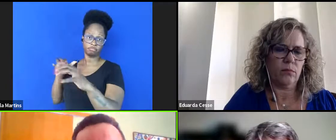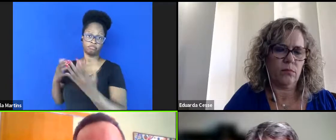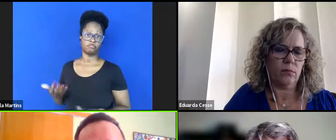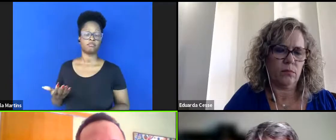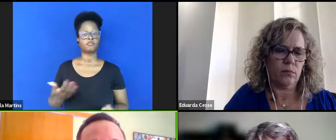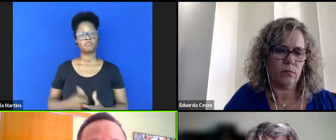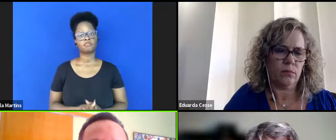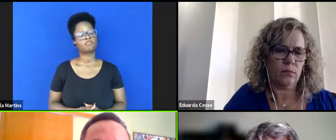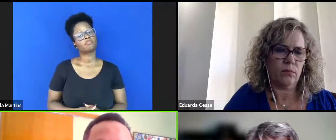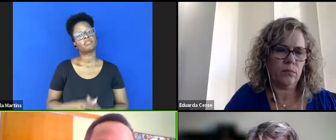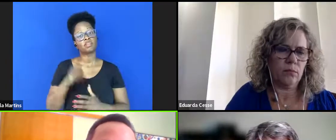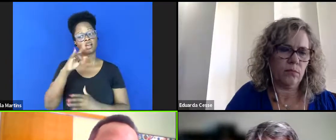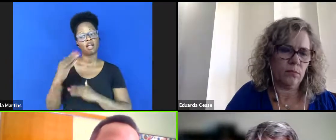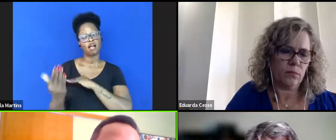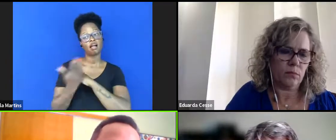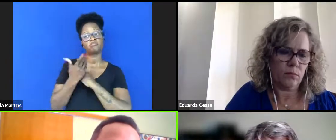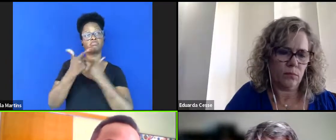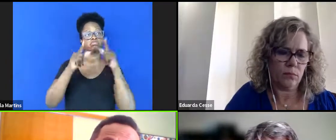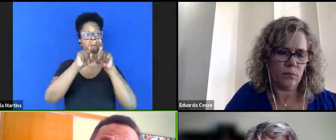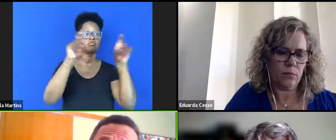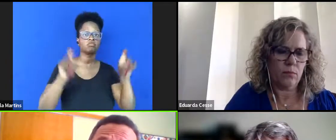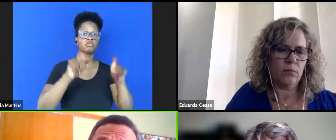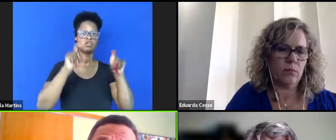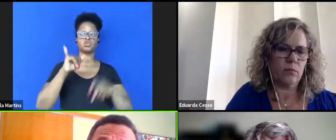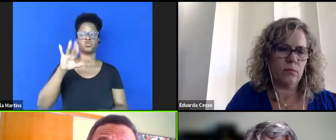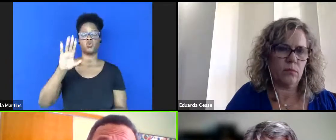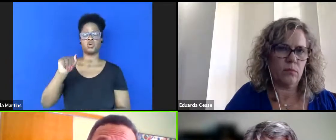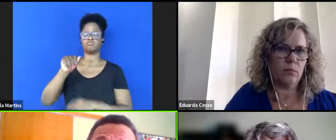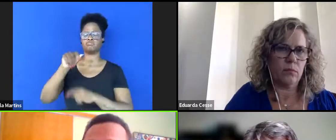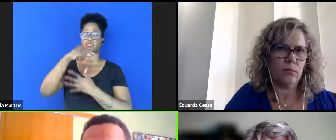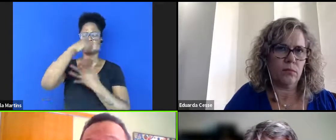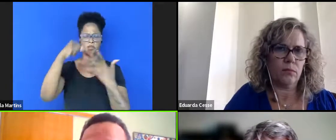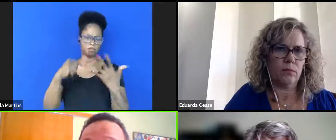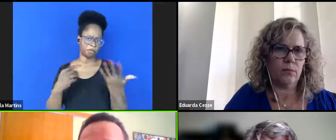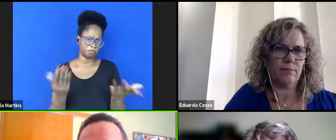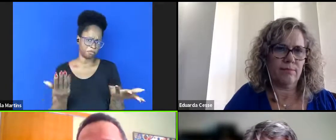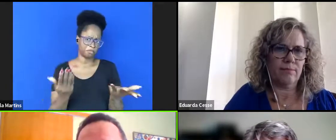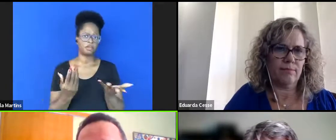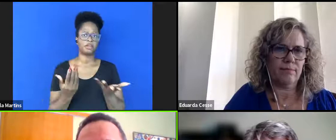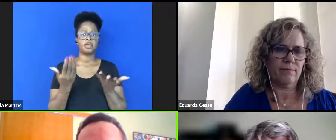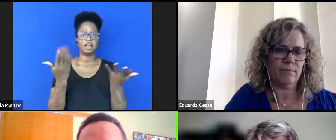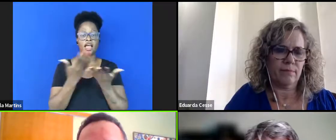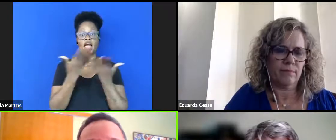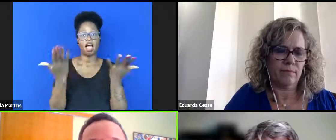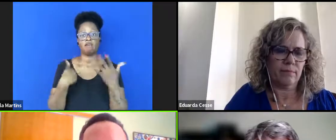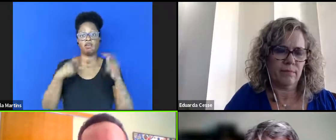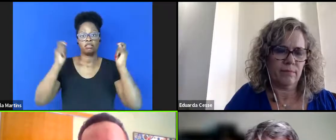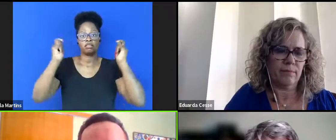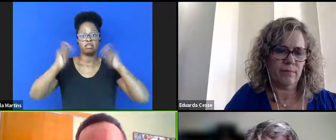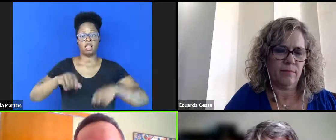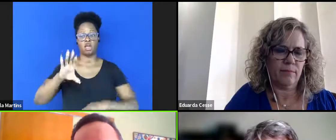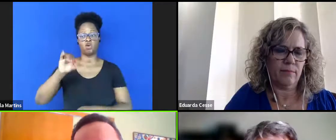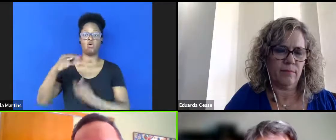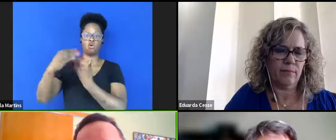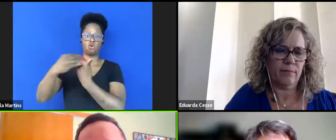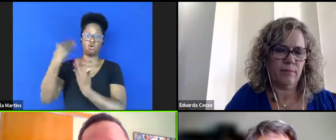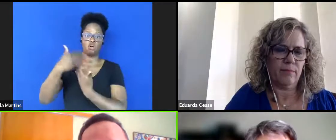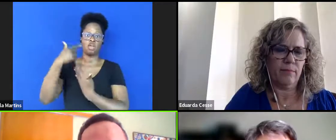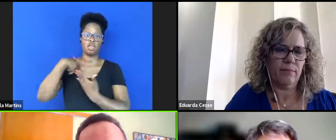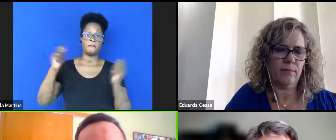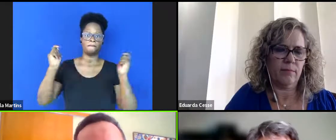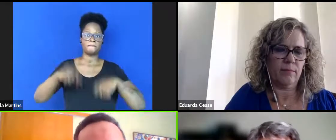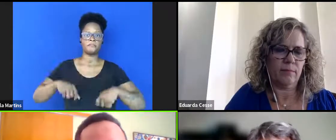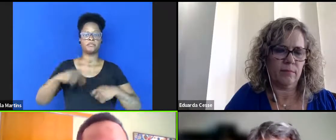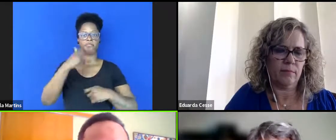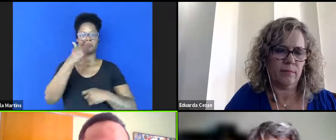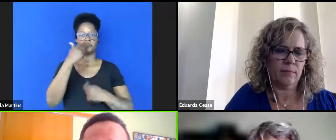com a ajuda do uso dos computadores, do INCA, etc., que acabou ficando como co-orientadora, né, que é dado